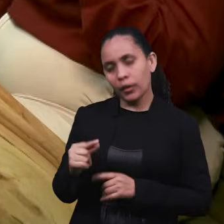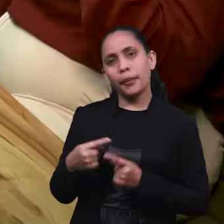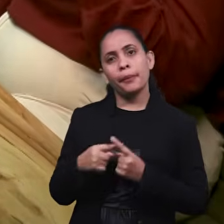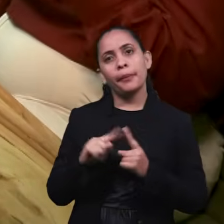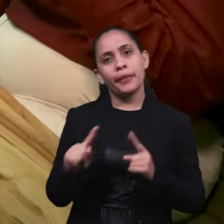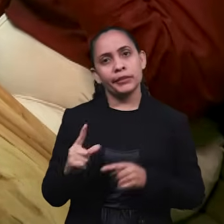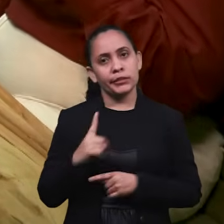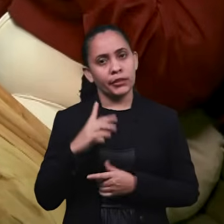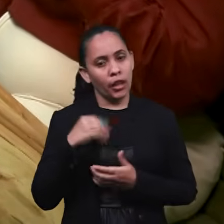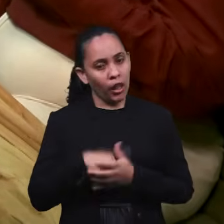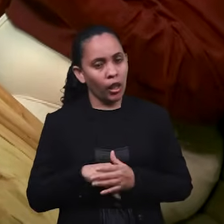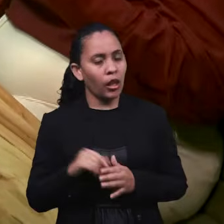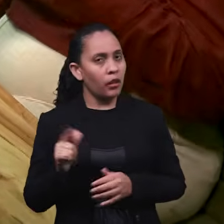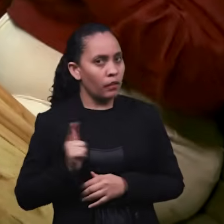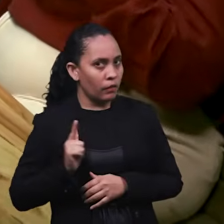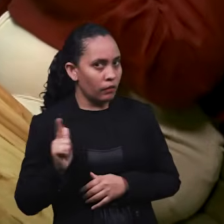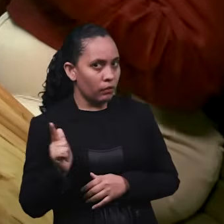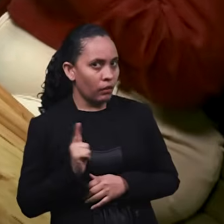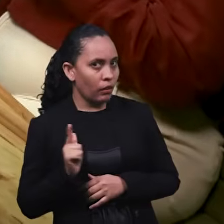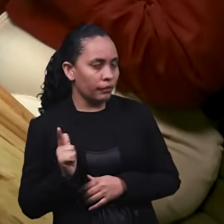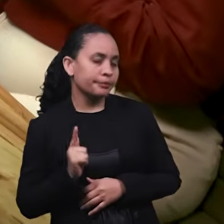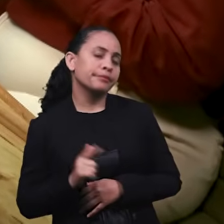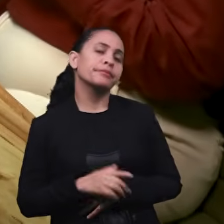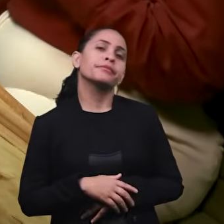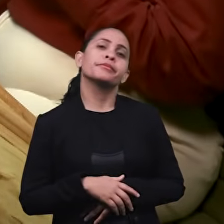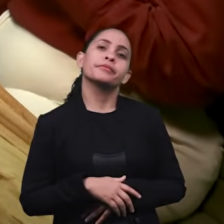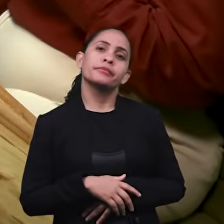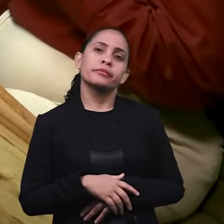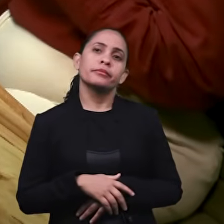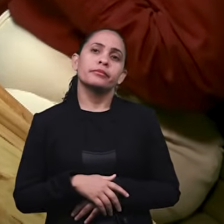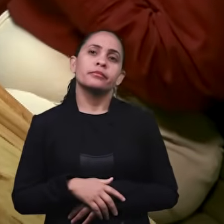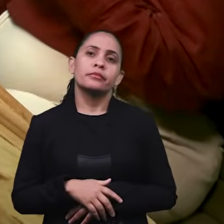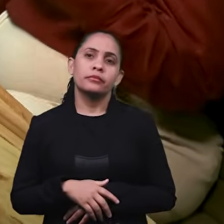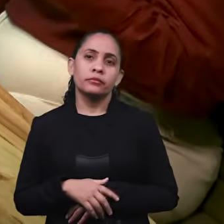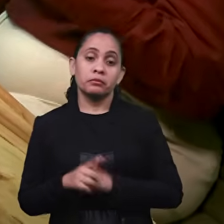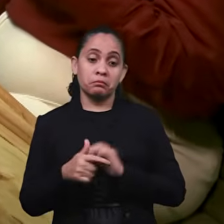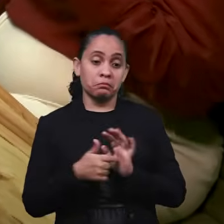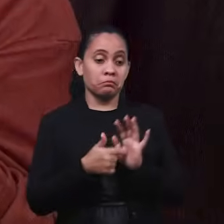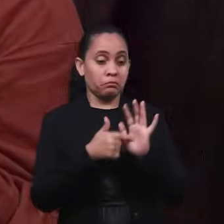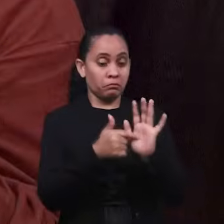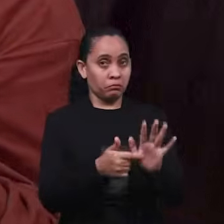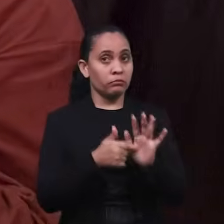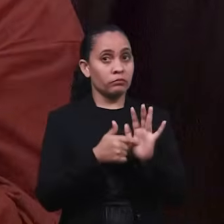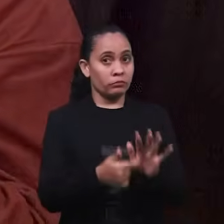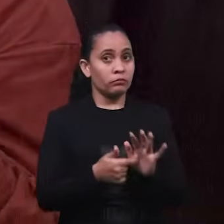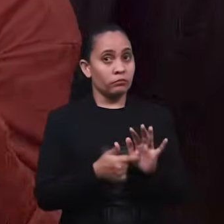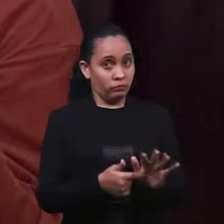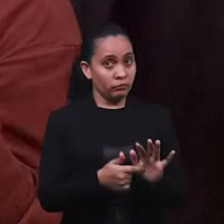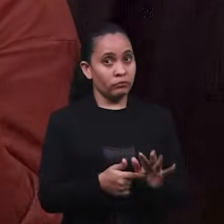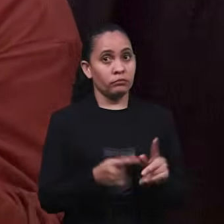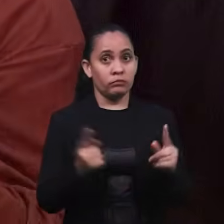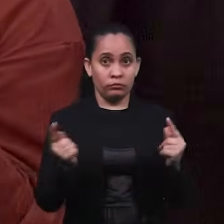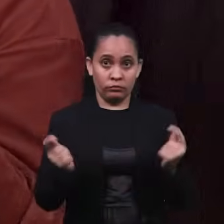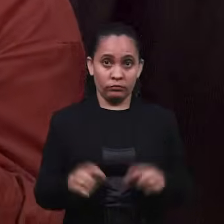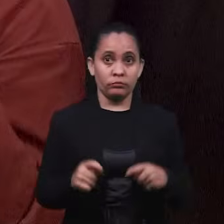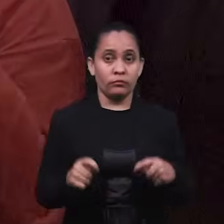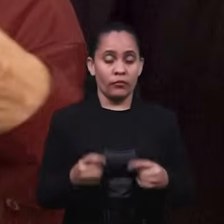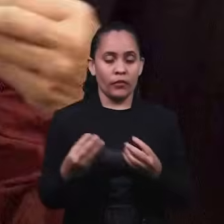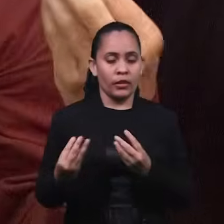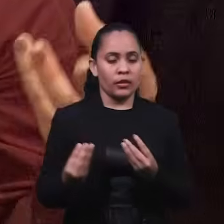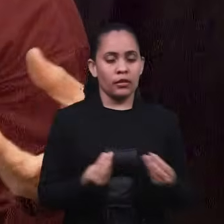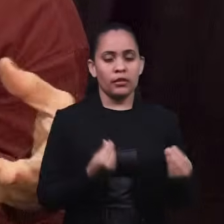né? Mas existe. Existe. Ela tem, né, artigos que mostram, estudos que mostram o benefício dela